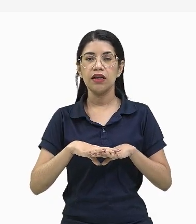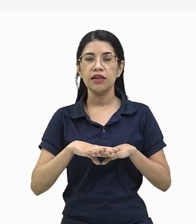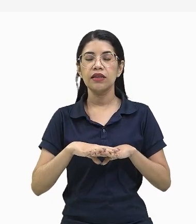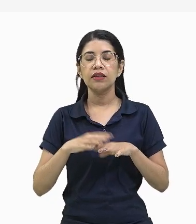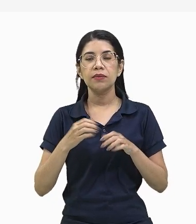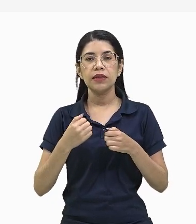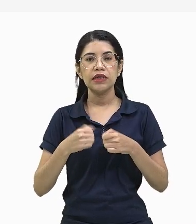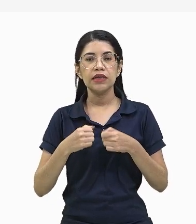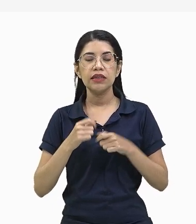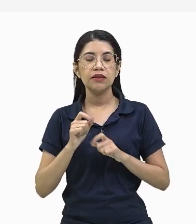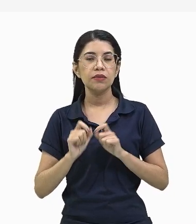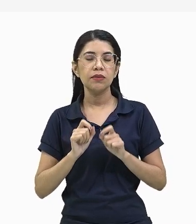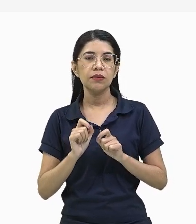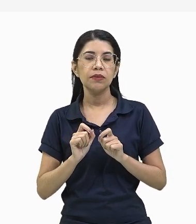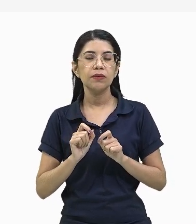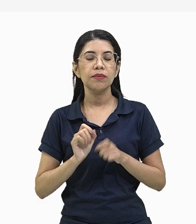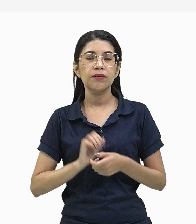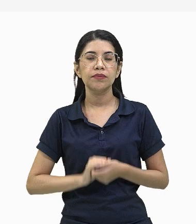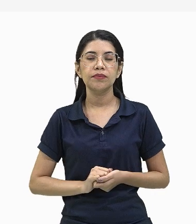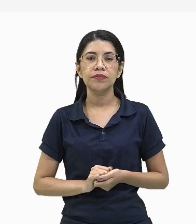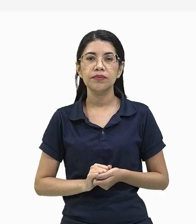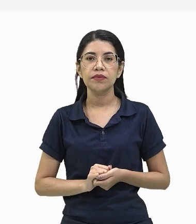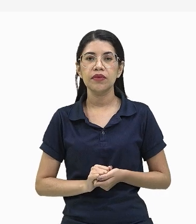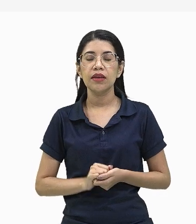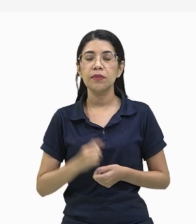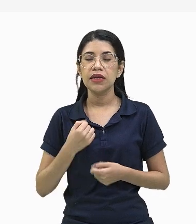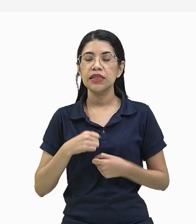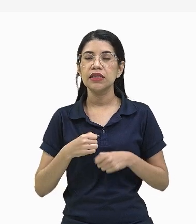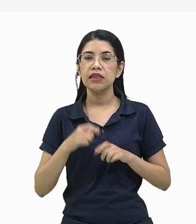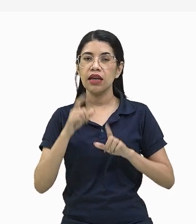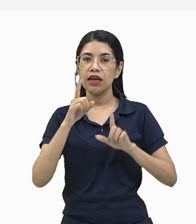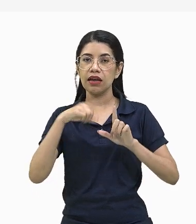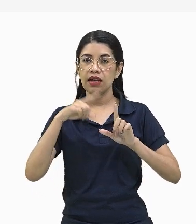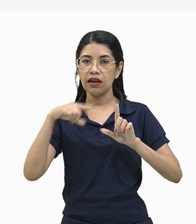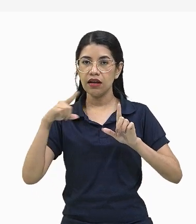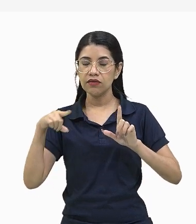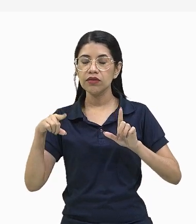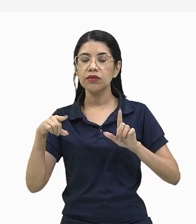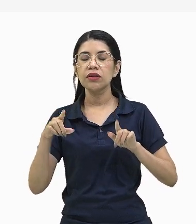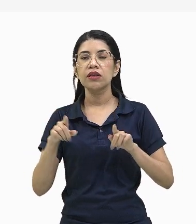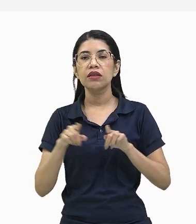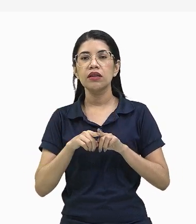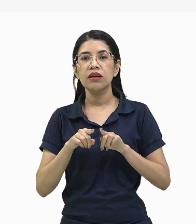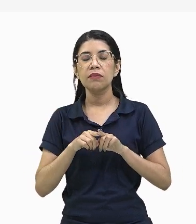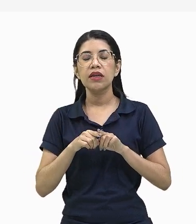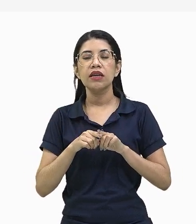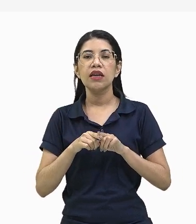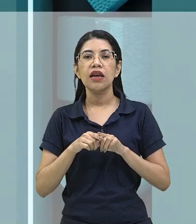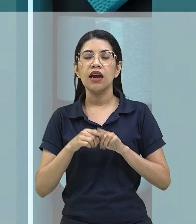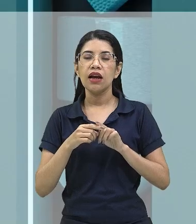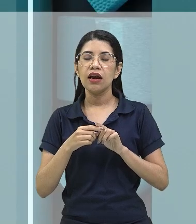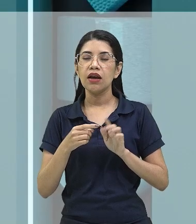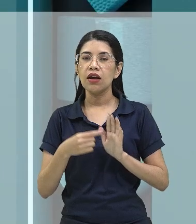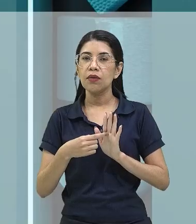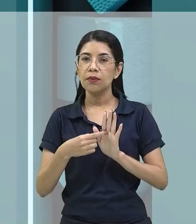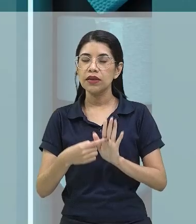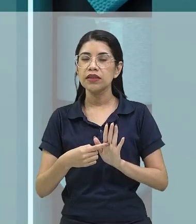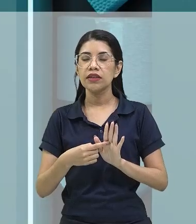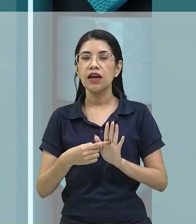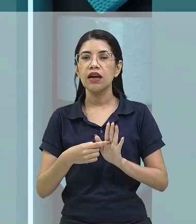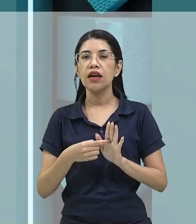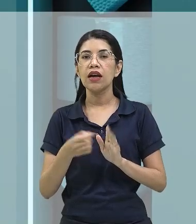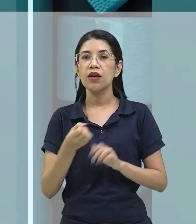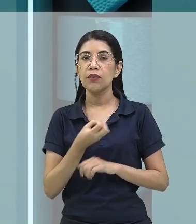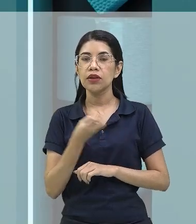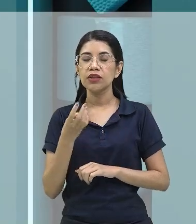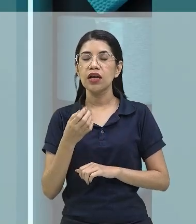ter precisar ter os gráficos, né? Vai ter que ter demonstração numérica, né, para poder